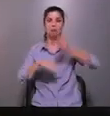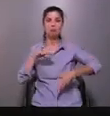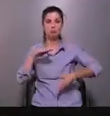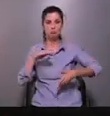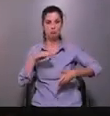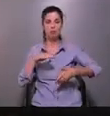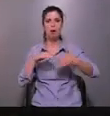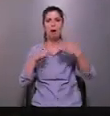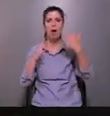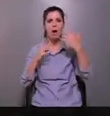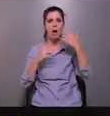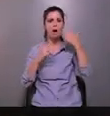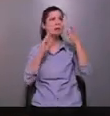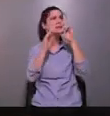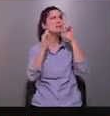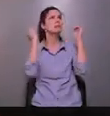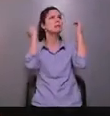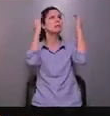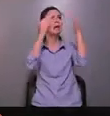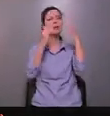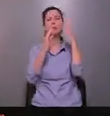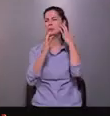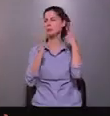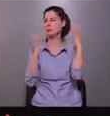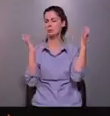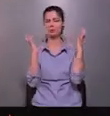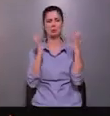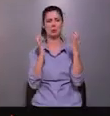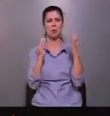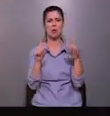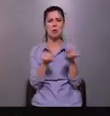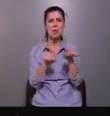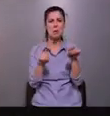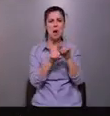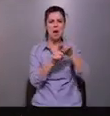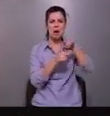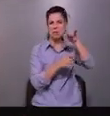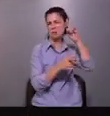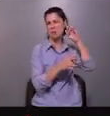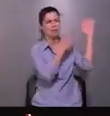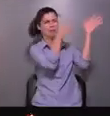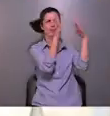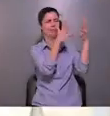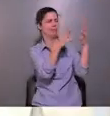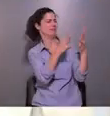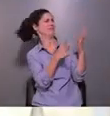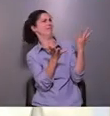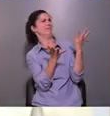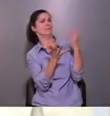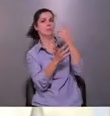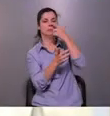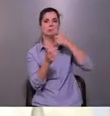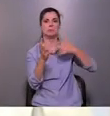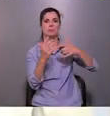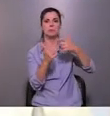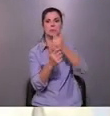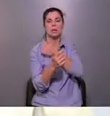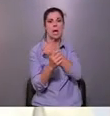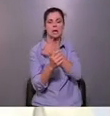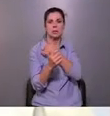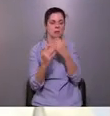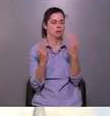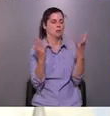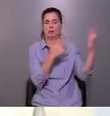all'improvviso dal cielo un fragore, quasi un vento, che si abbatte impetuoso e riempì tutta la casa dove